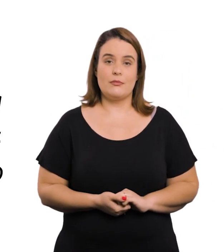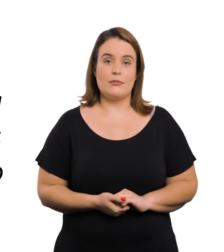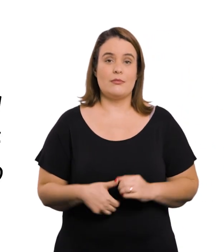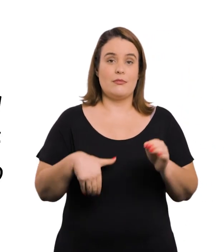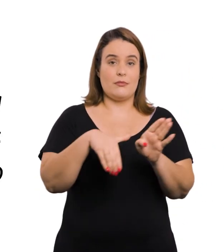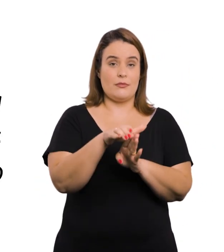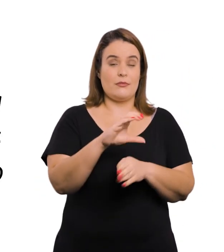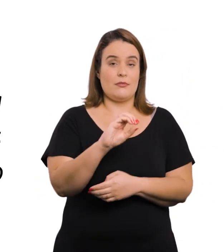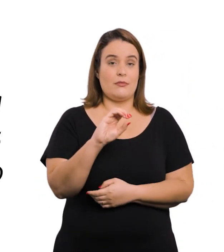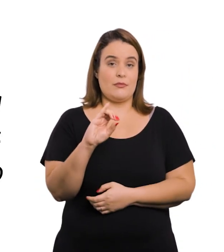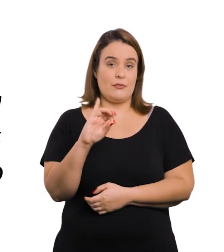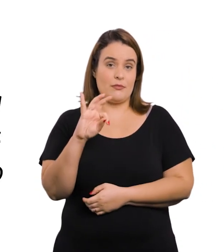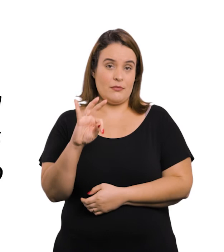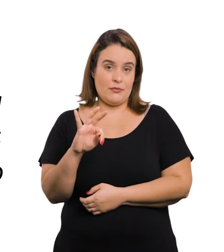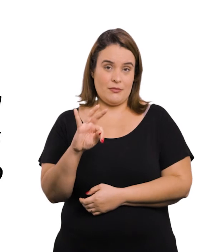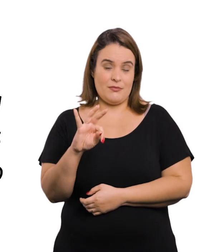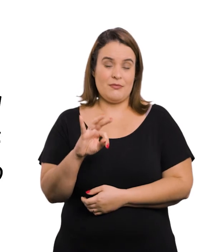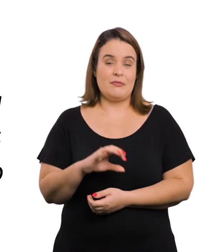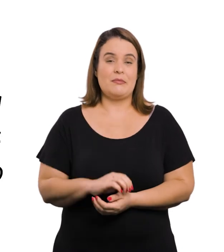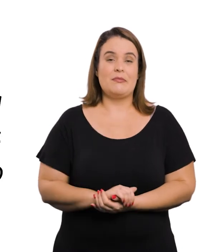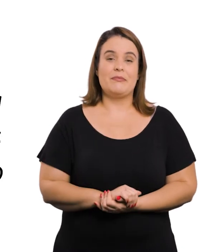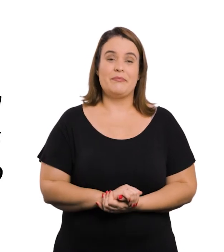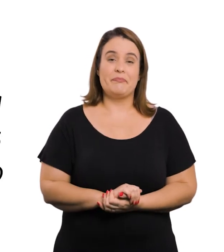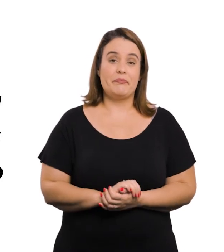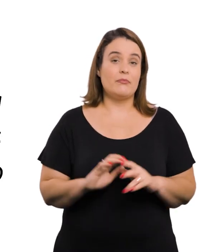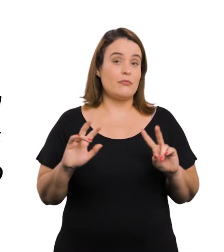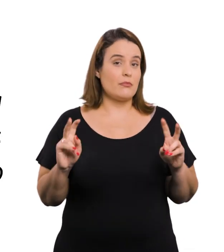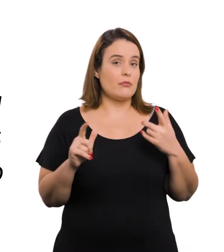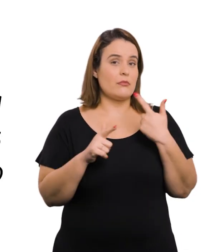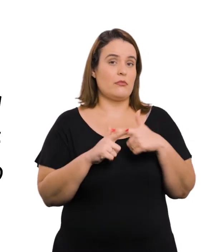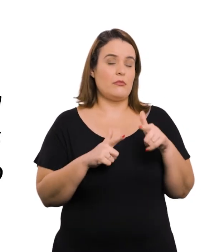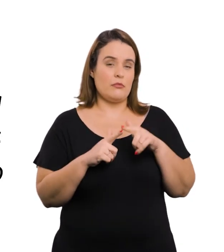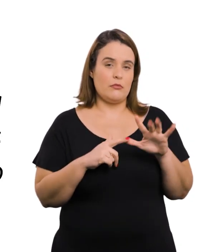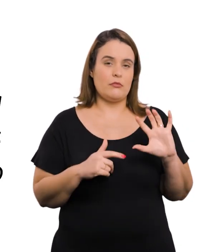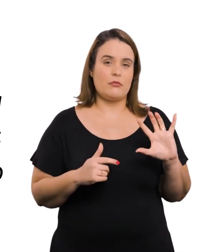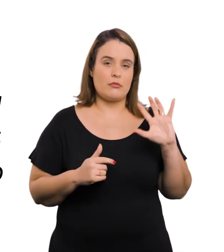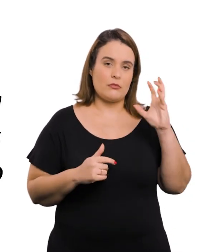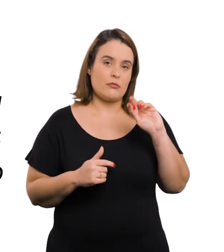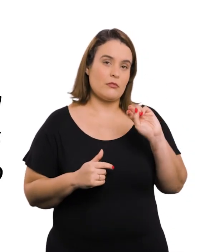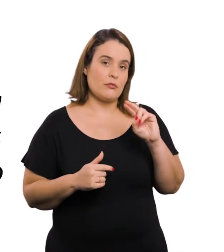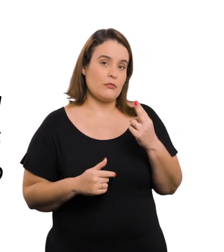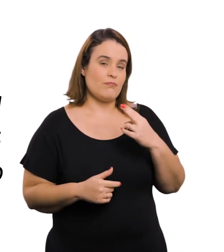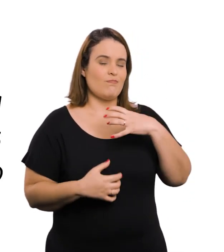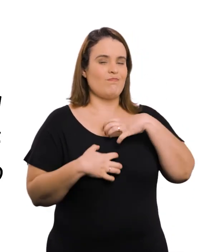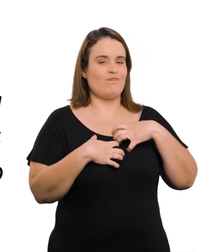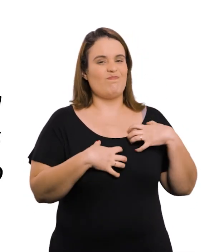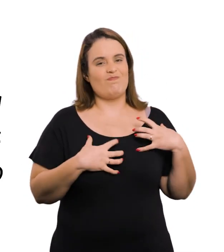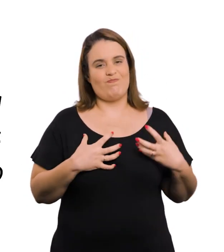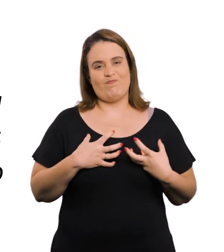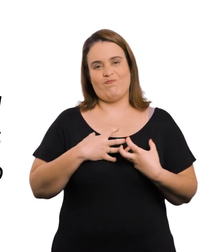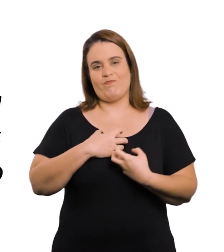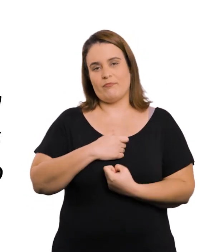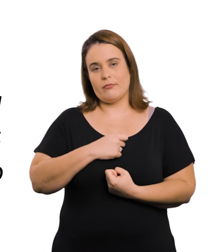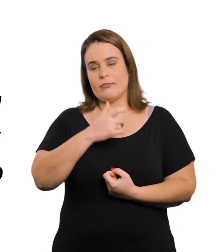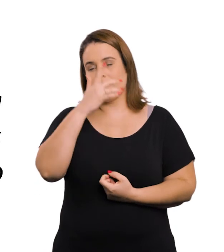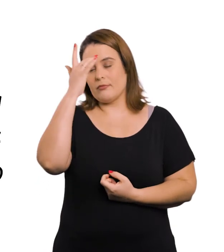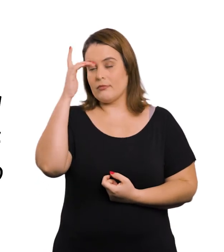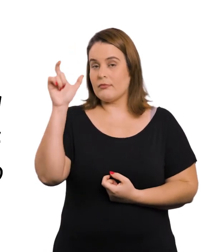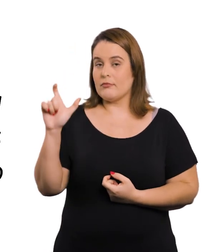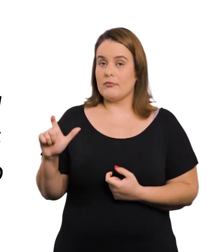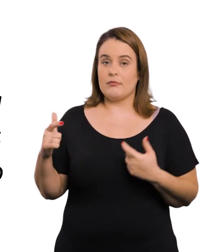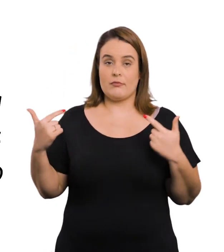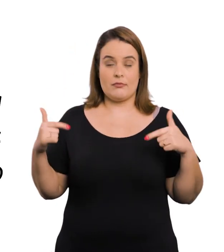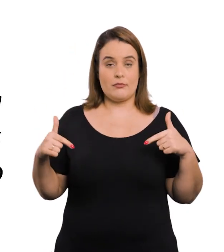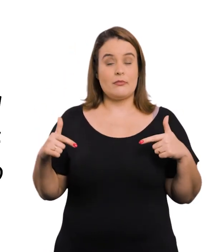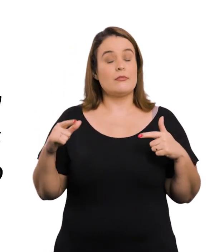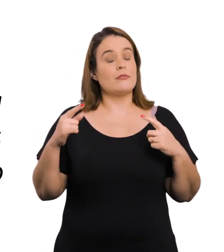Conforme recomendado pela OIT, abre aspas, resolver os possíveis conflitos ou ressentimentos entre os